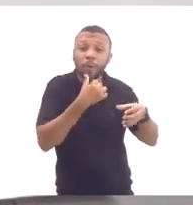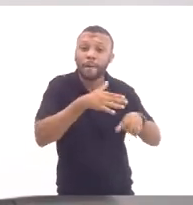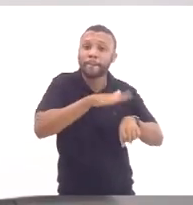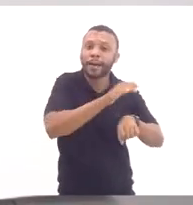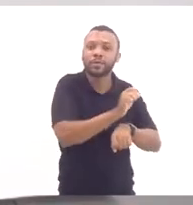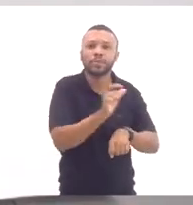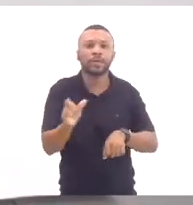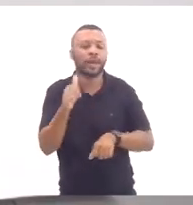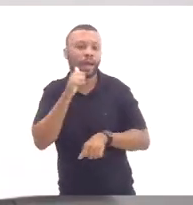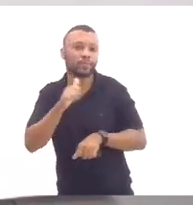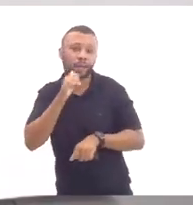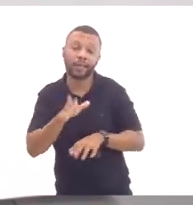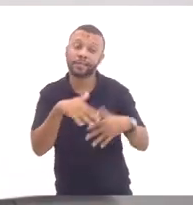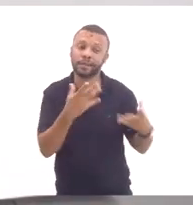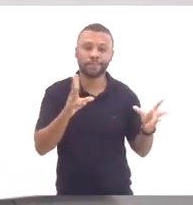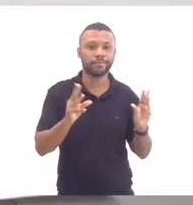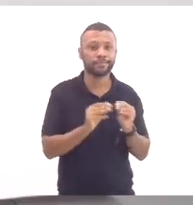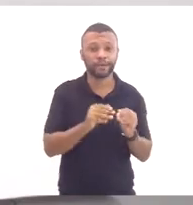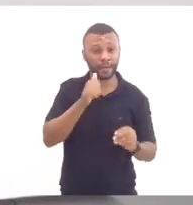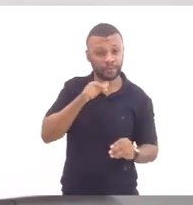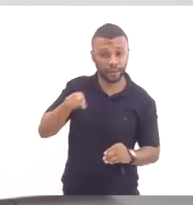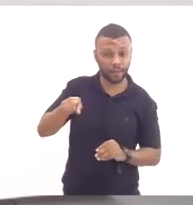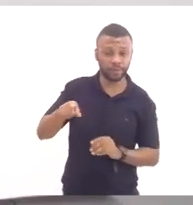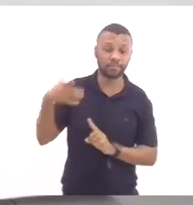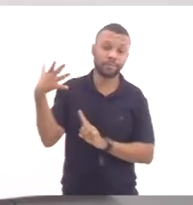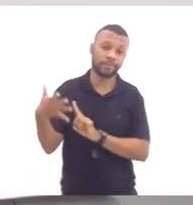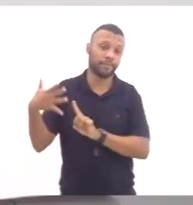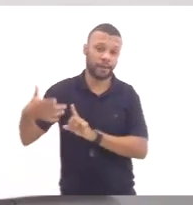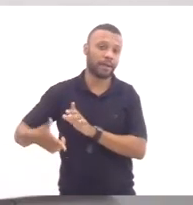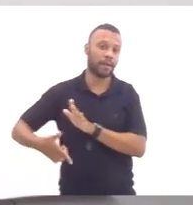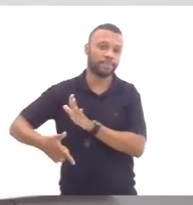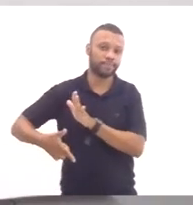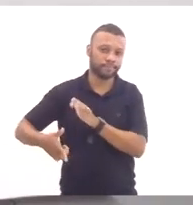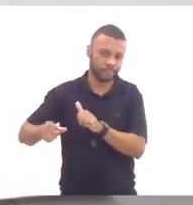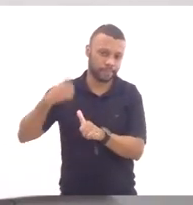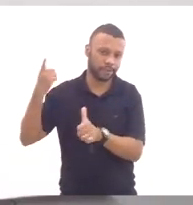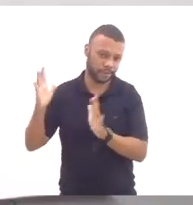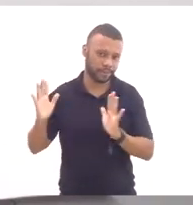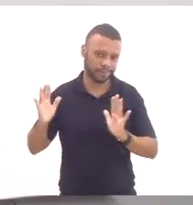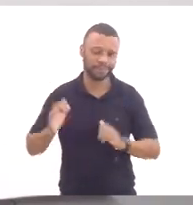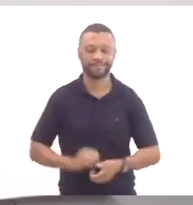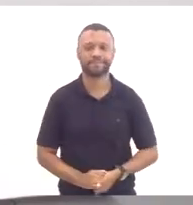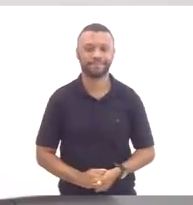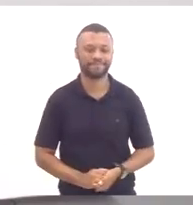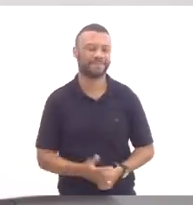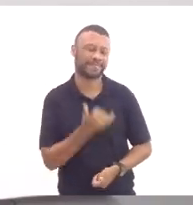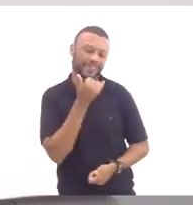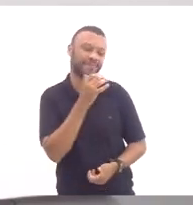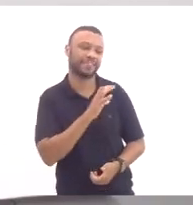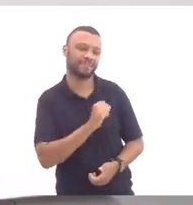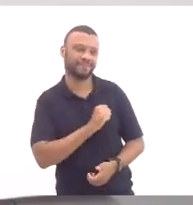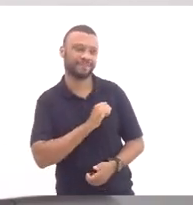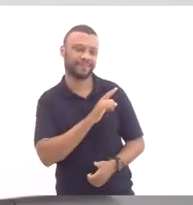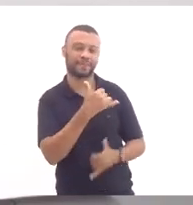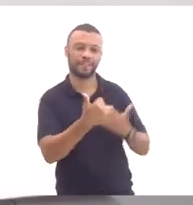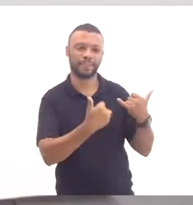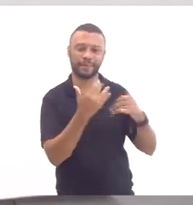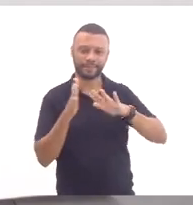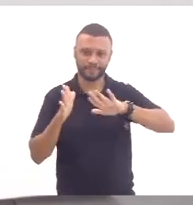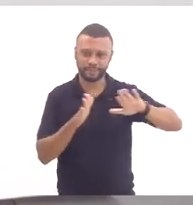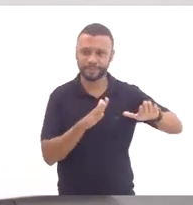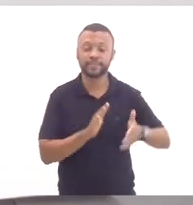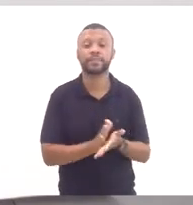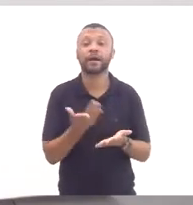te passou na frente de vocês. Tá vendo? Indalécio, ele me ama, eu já sei. Então, eu quero